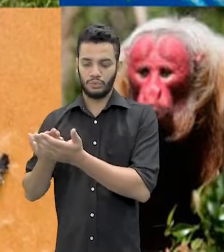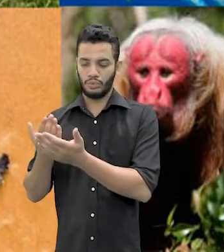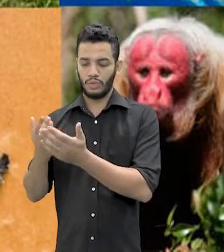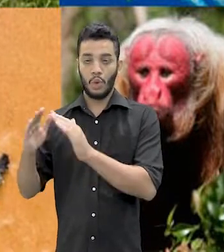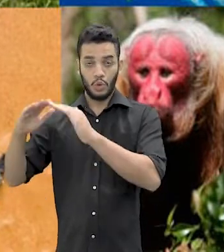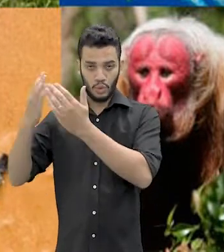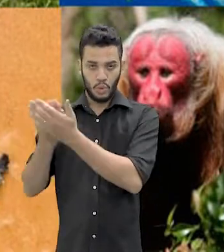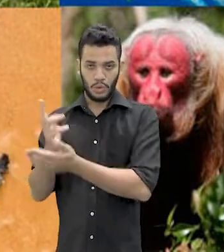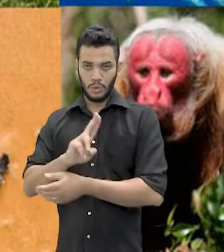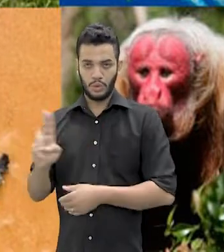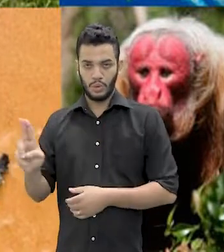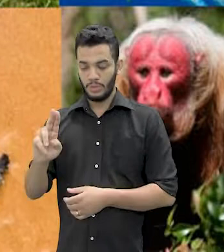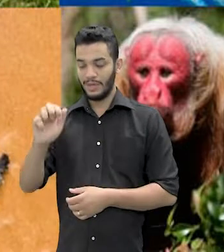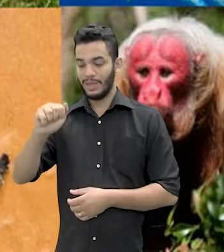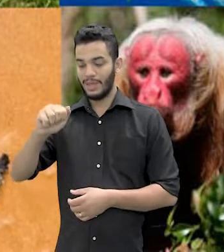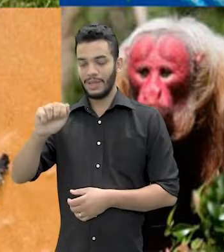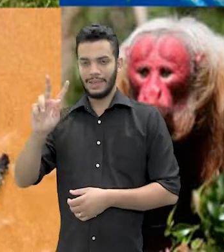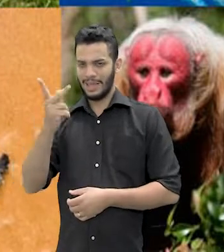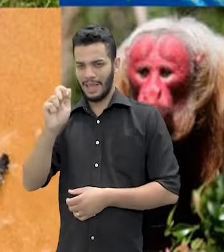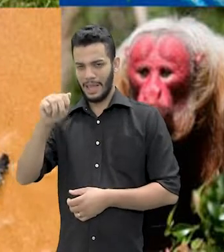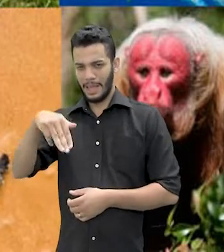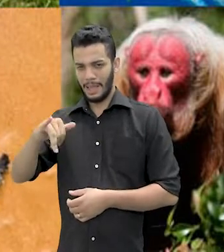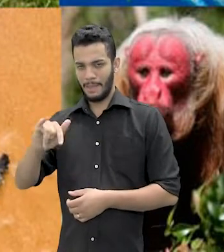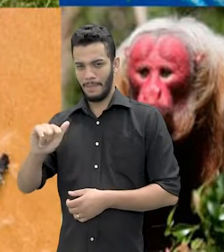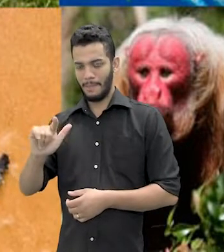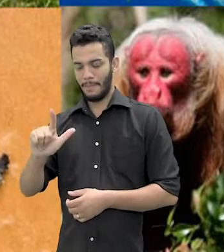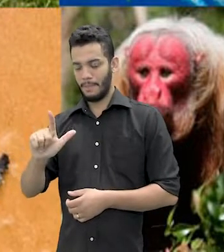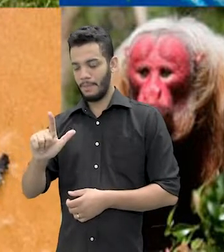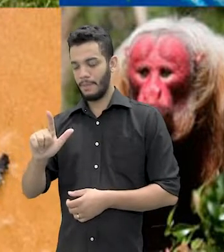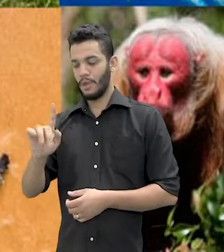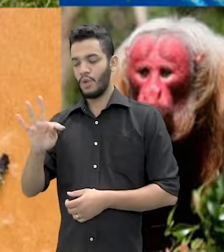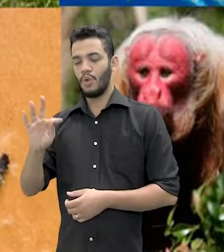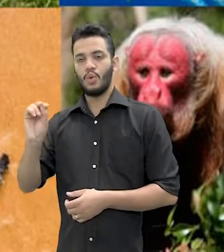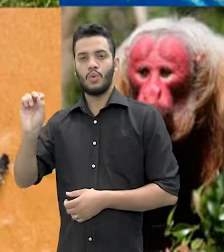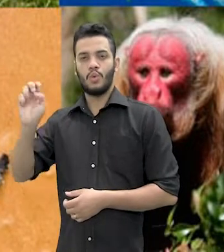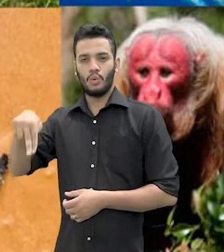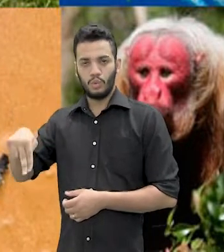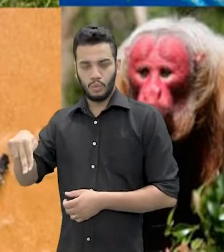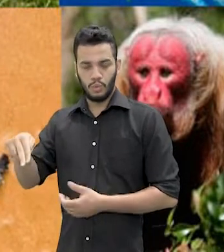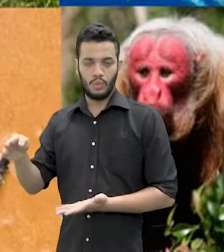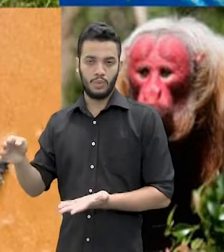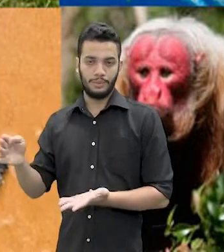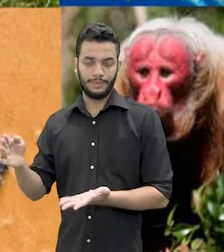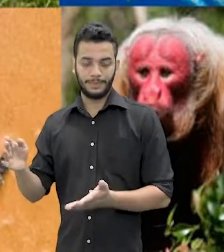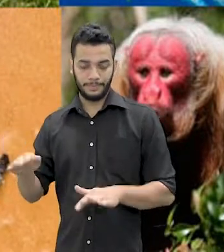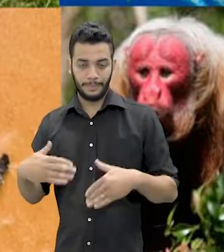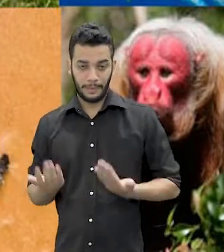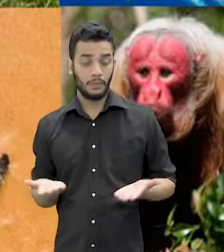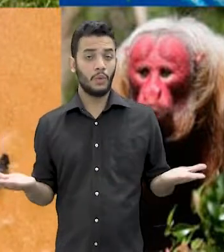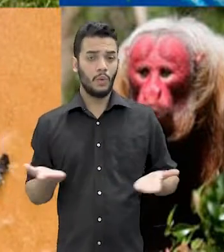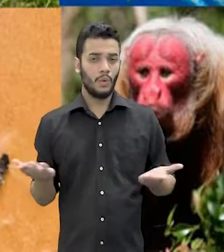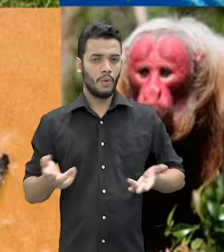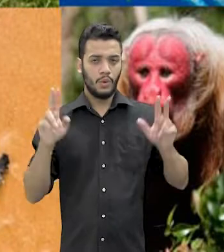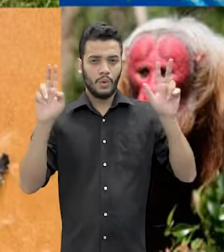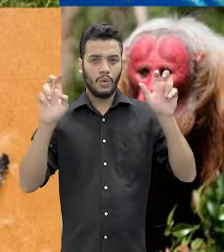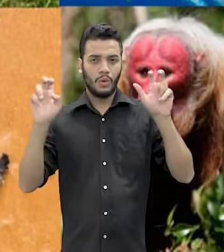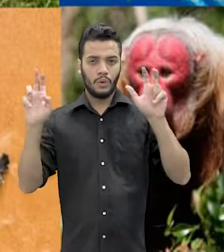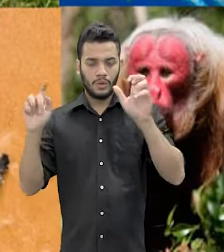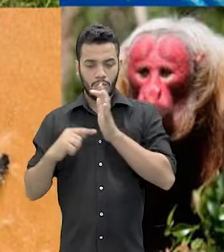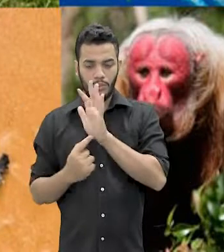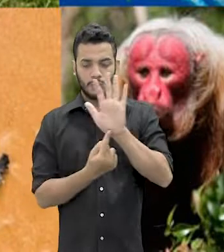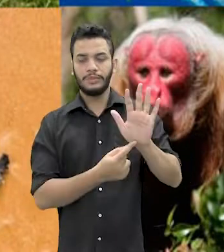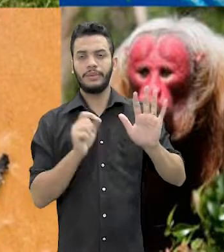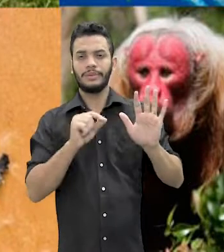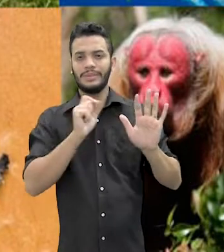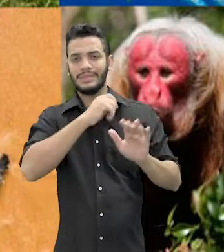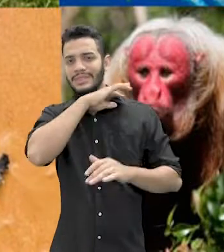falarei sobre alguns animais que já foram extintos aqui no Brasil. É um assunto sério e merece toda a nossa atenção. Você